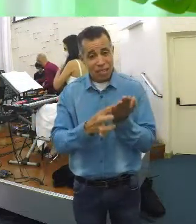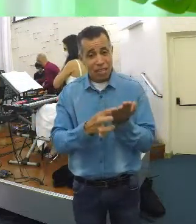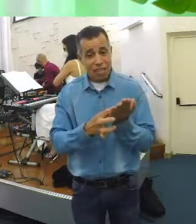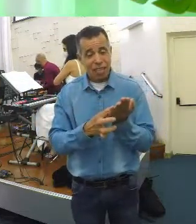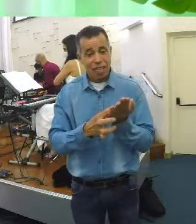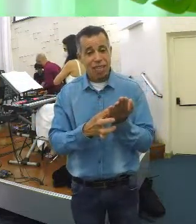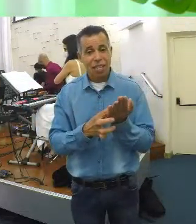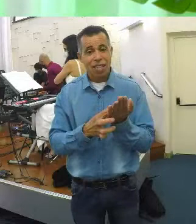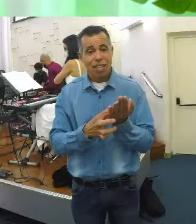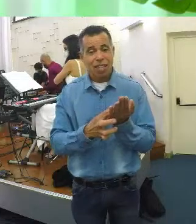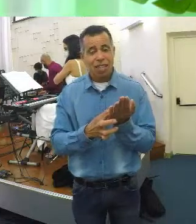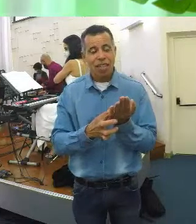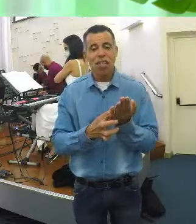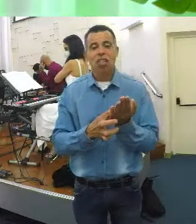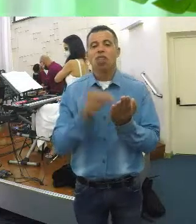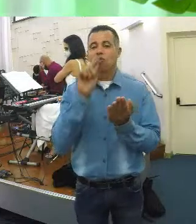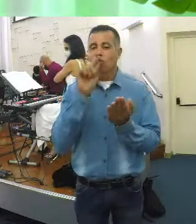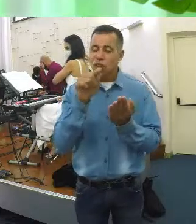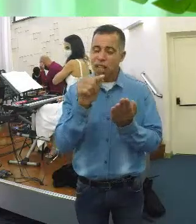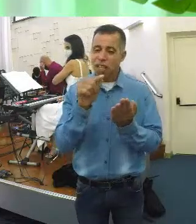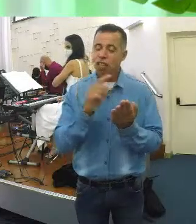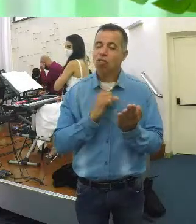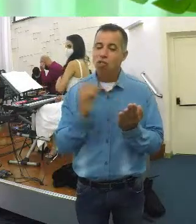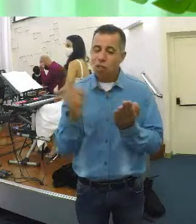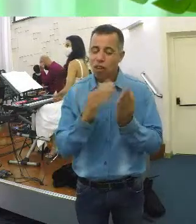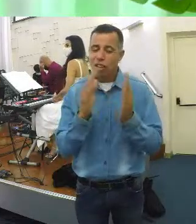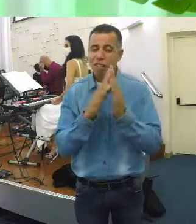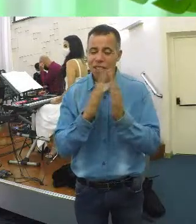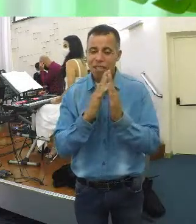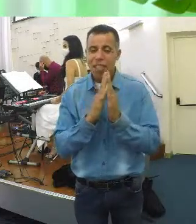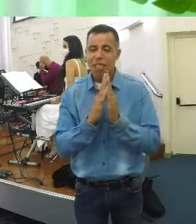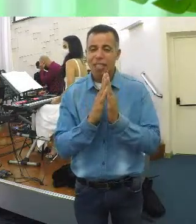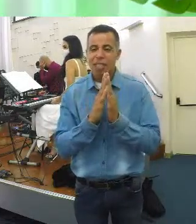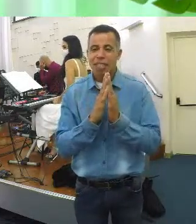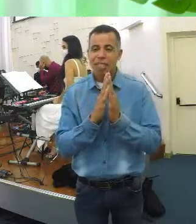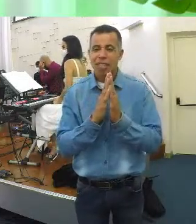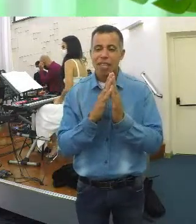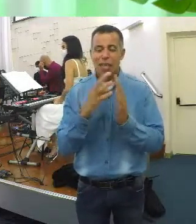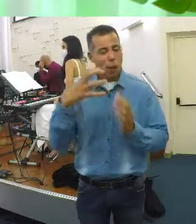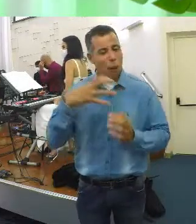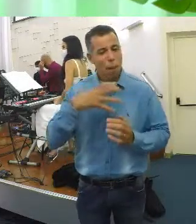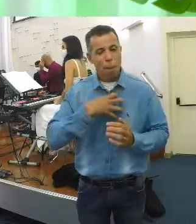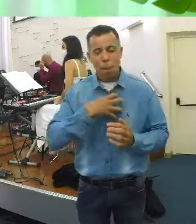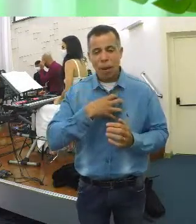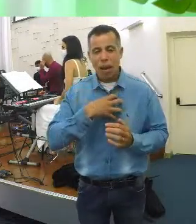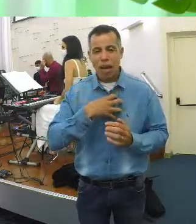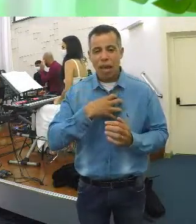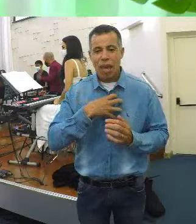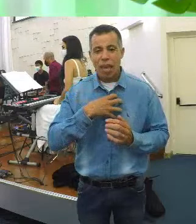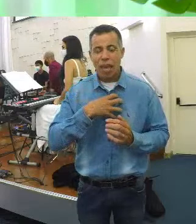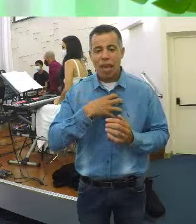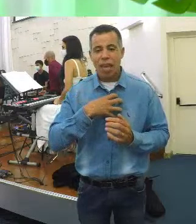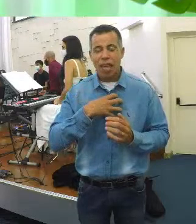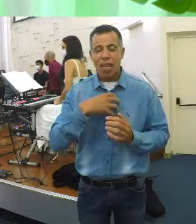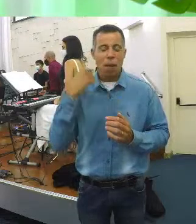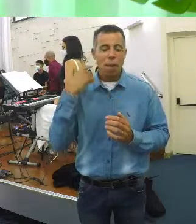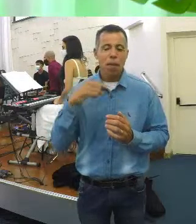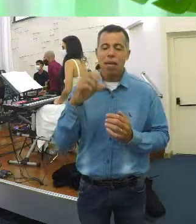também em nossas orações. Irmãos que estão na Bahia, irmãos que estão em Sete